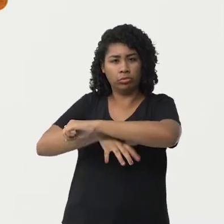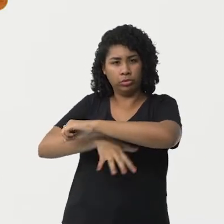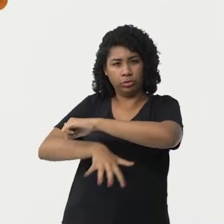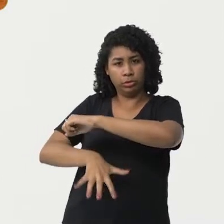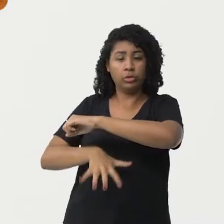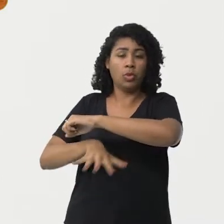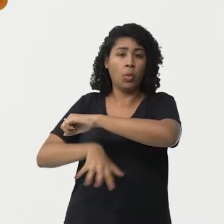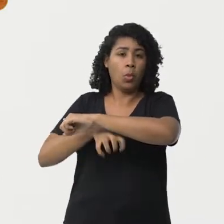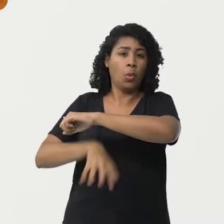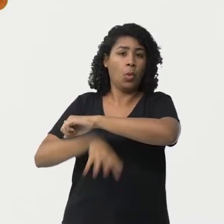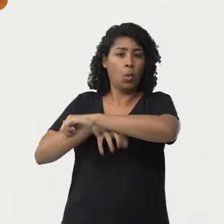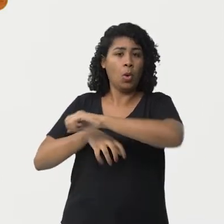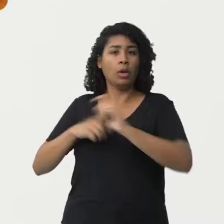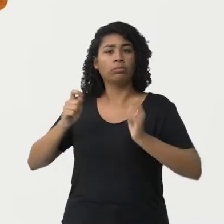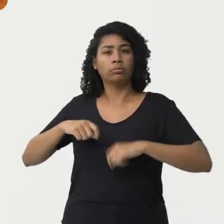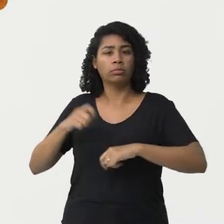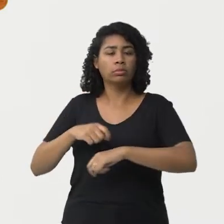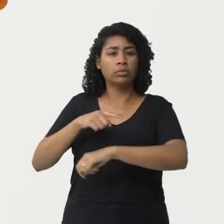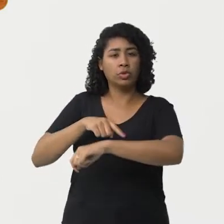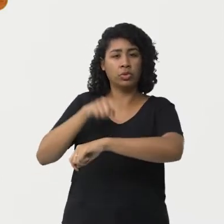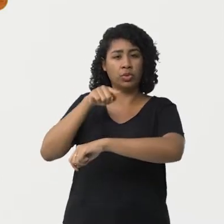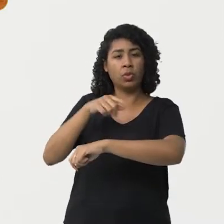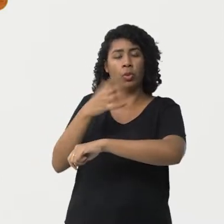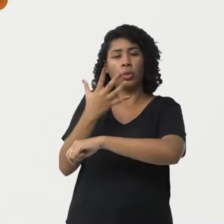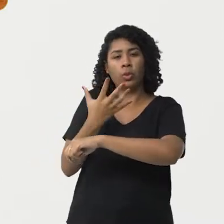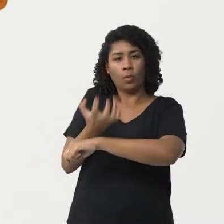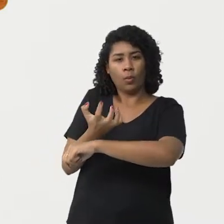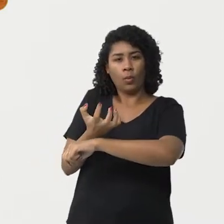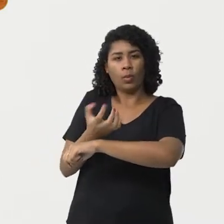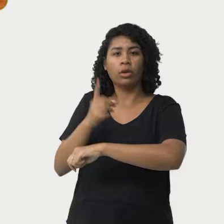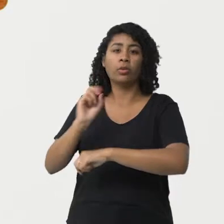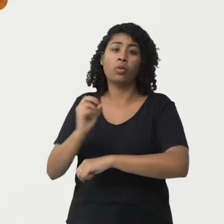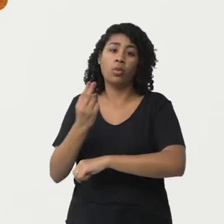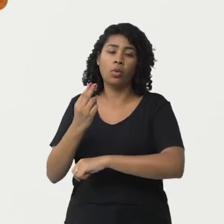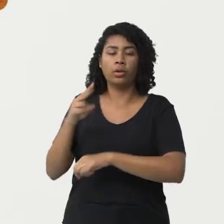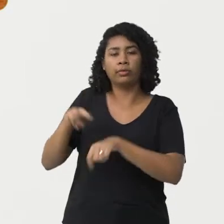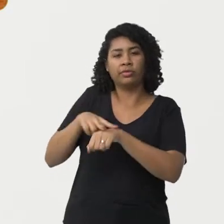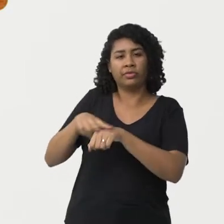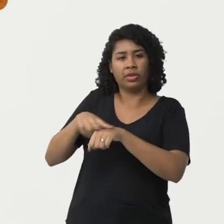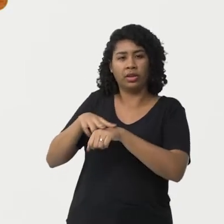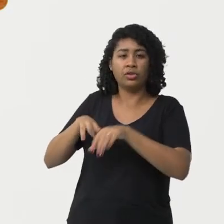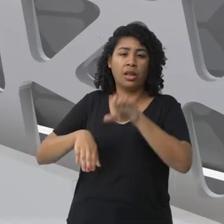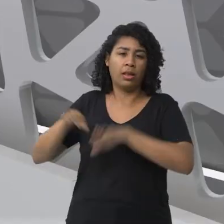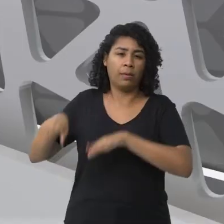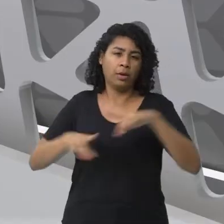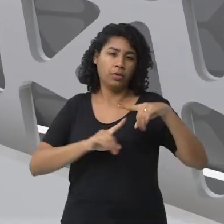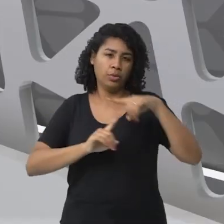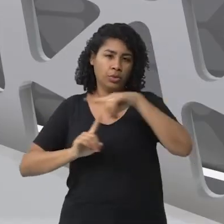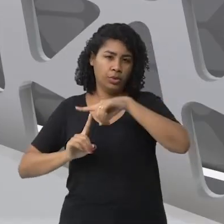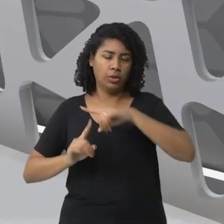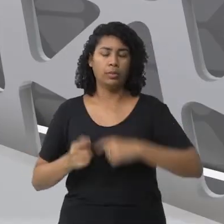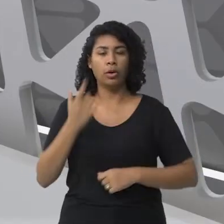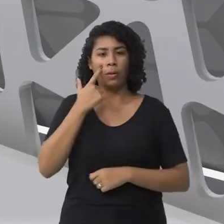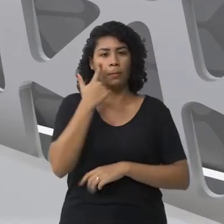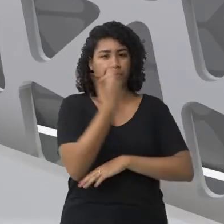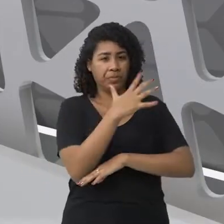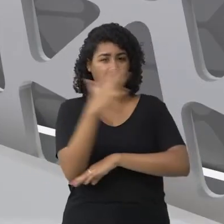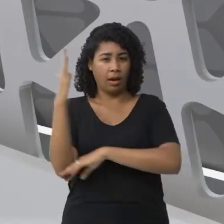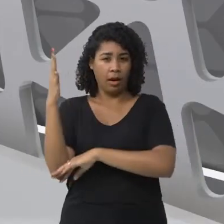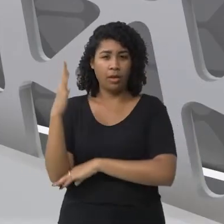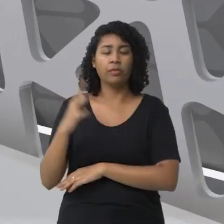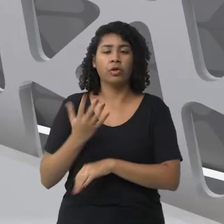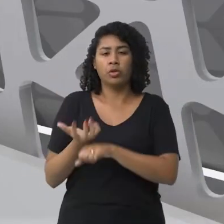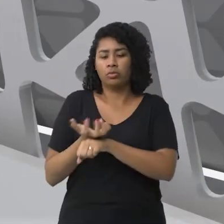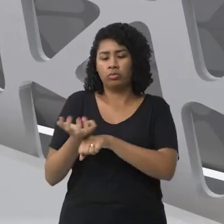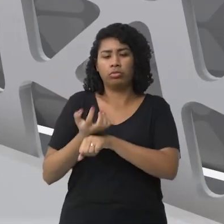ou profundas, elas vão secar ou vão se manter verdejantes. Então, olha só, as árvores ou as plantas lá no cerrado,